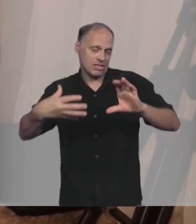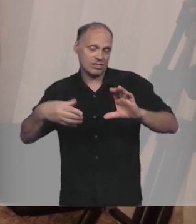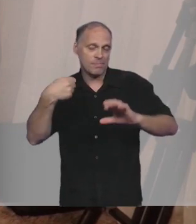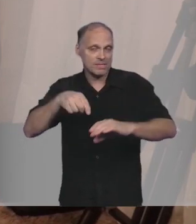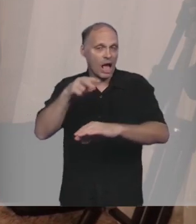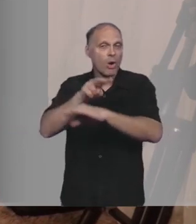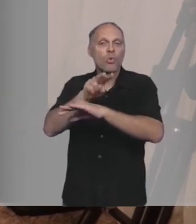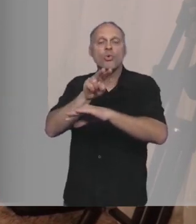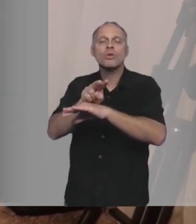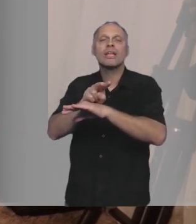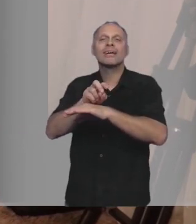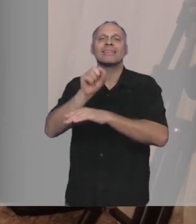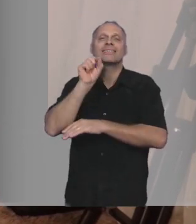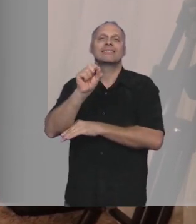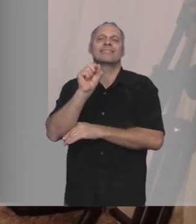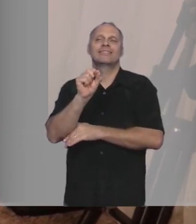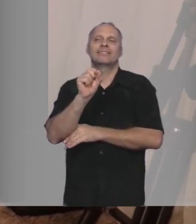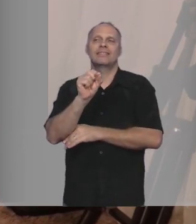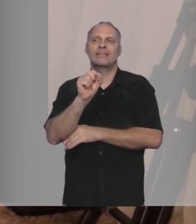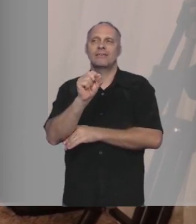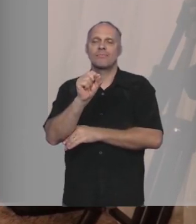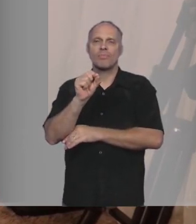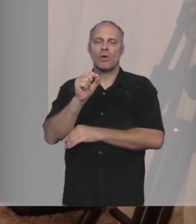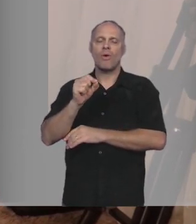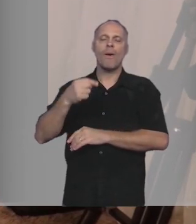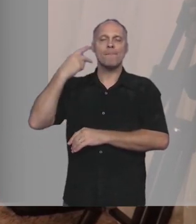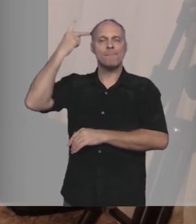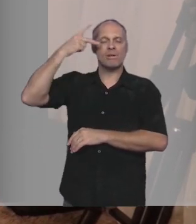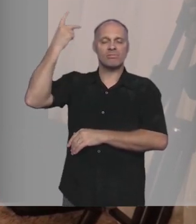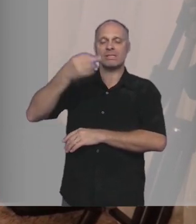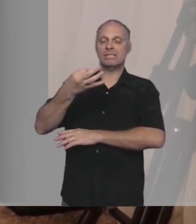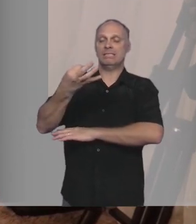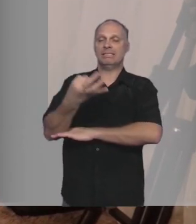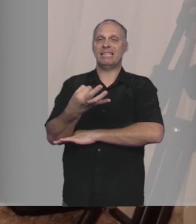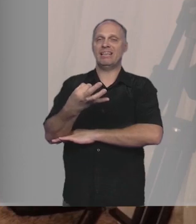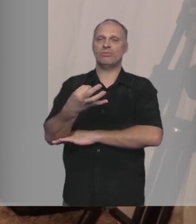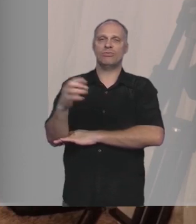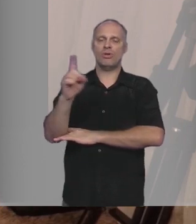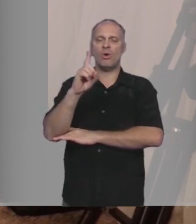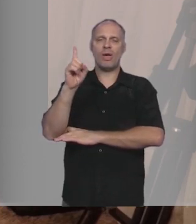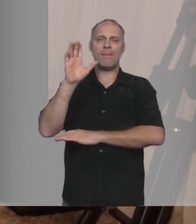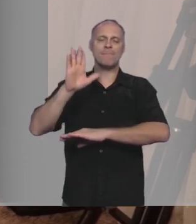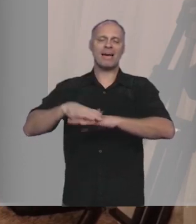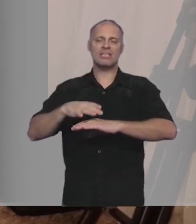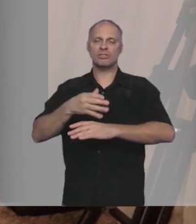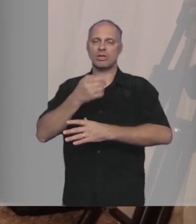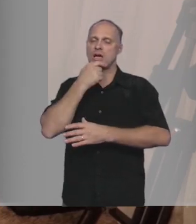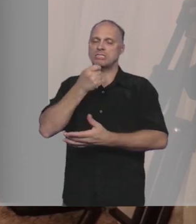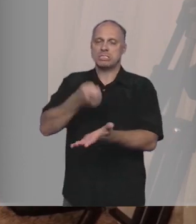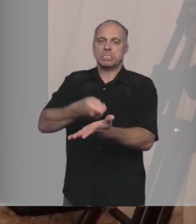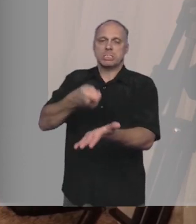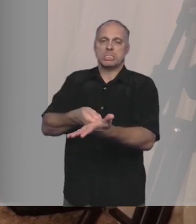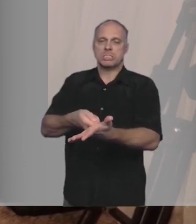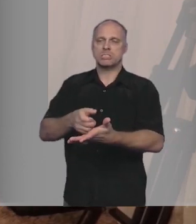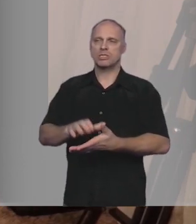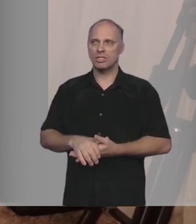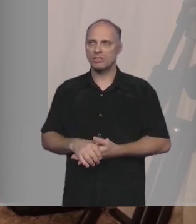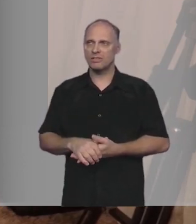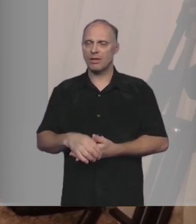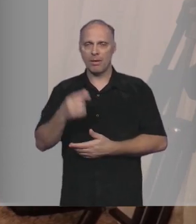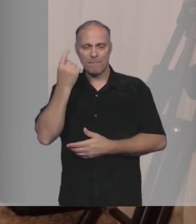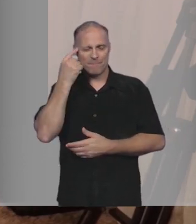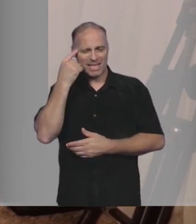correto não seja uma nova arbitrariedade. Pois é, então, do jeito que tu está me falando, assim, eu estou entendendo que, quer